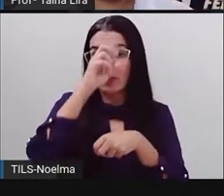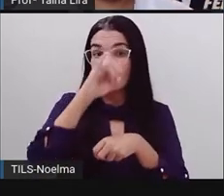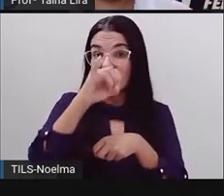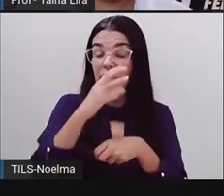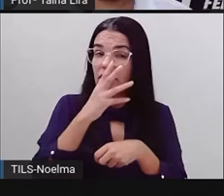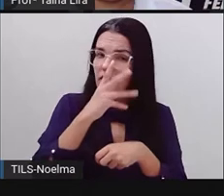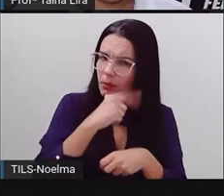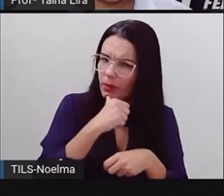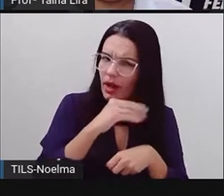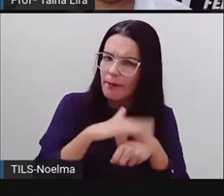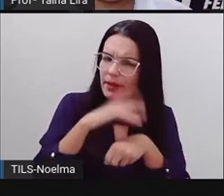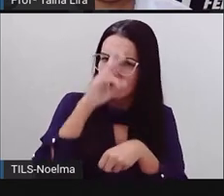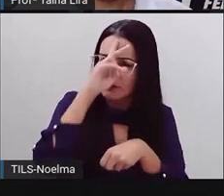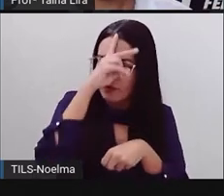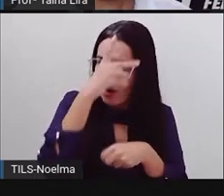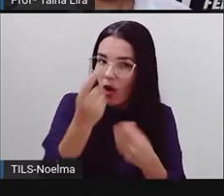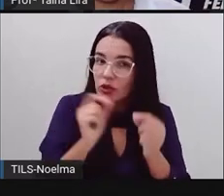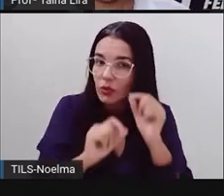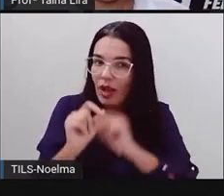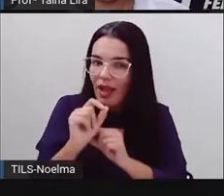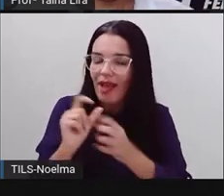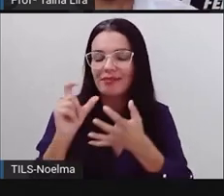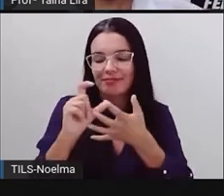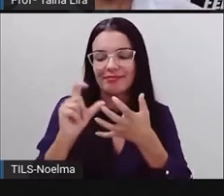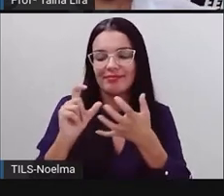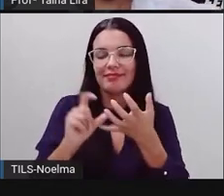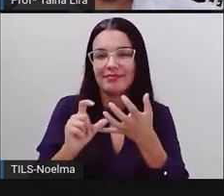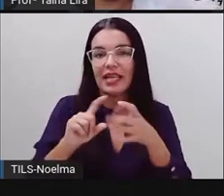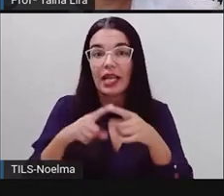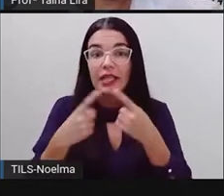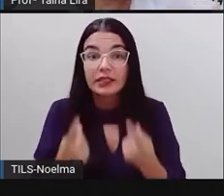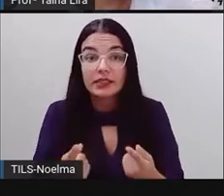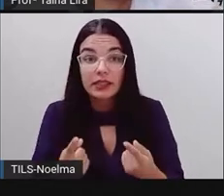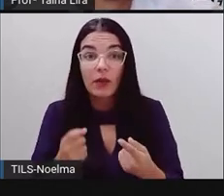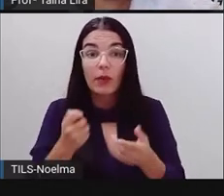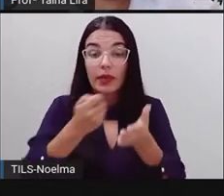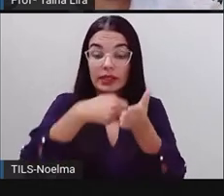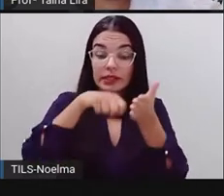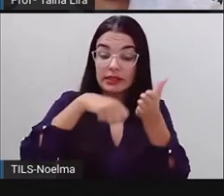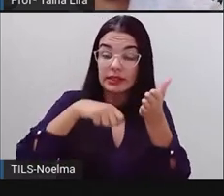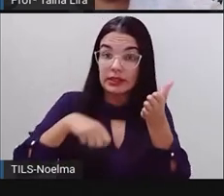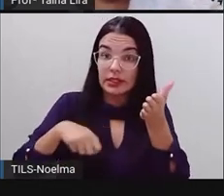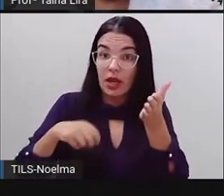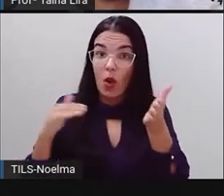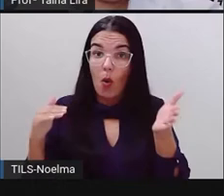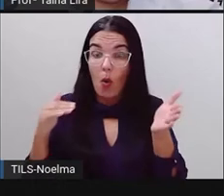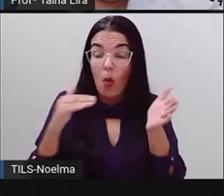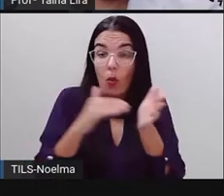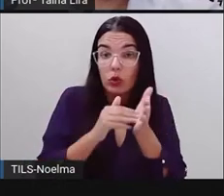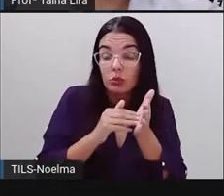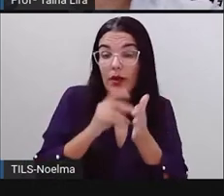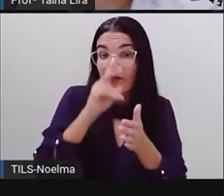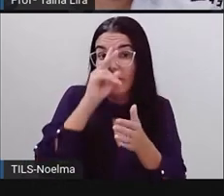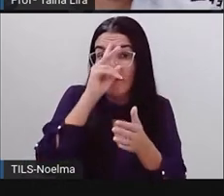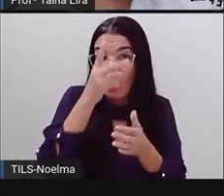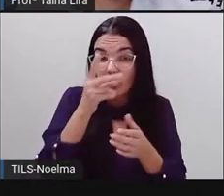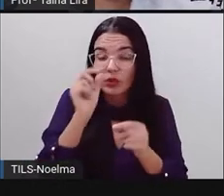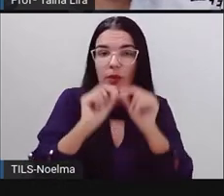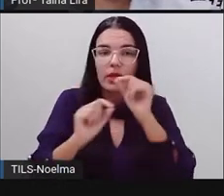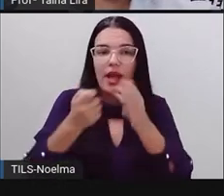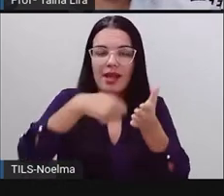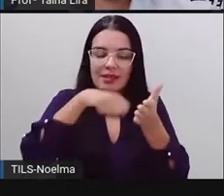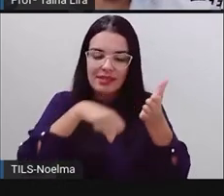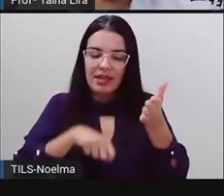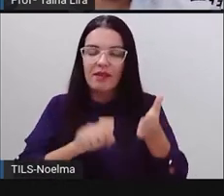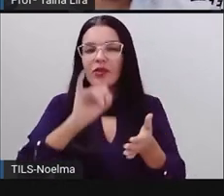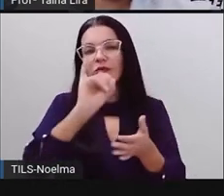você demorou mais é a sílaba mais forte tá bom como ela é uma sílaba bom então eu